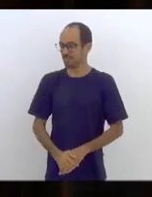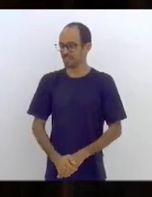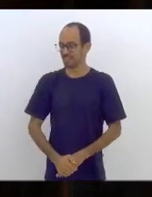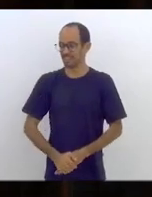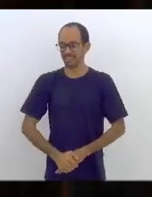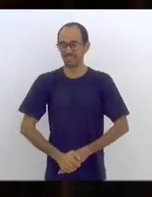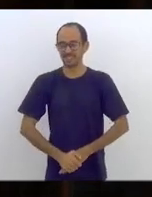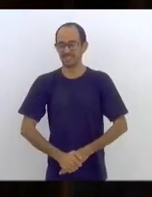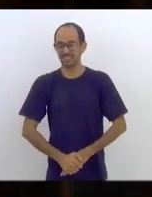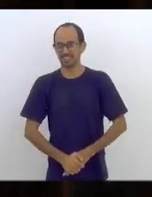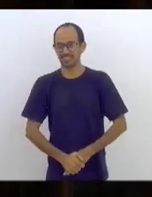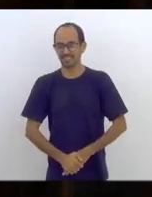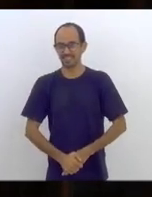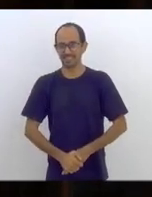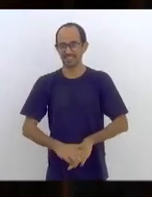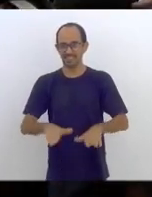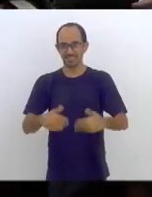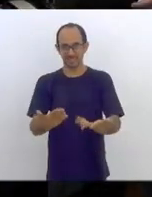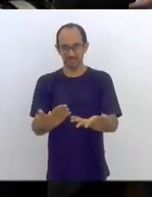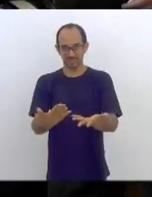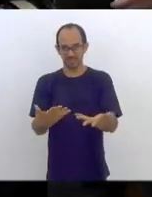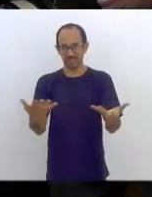Vamos aprender...